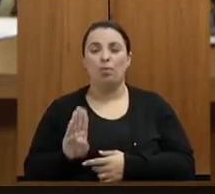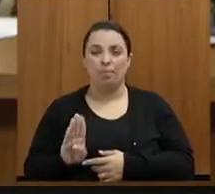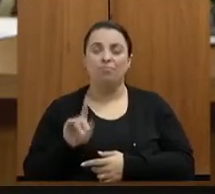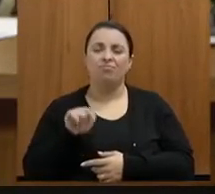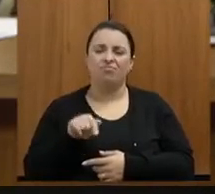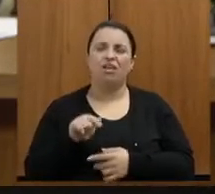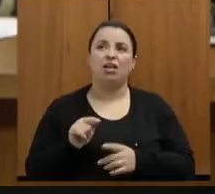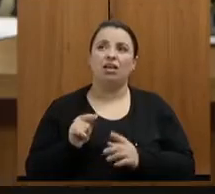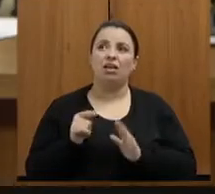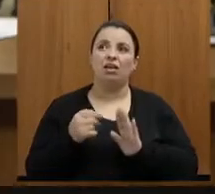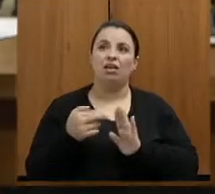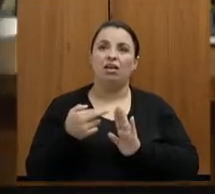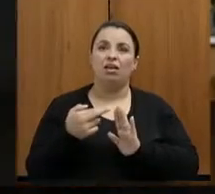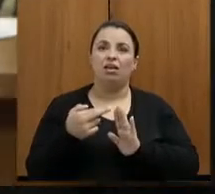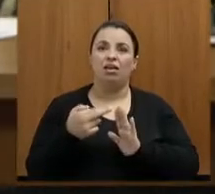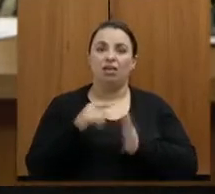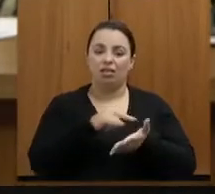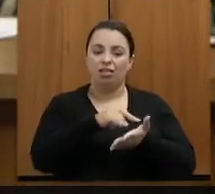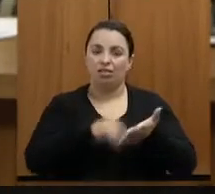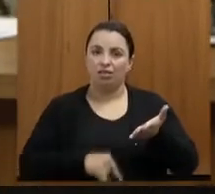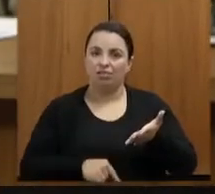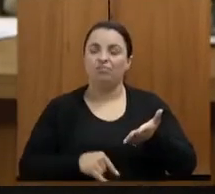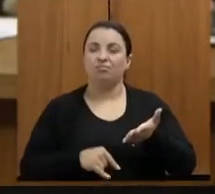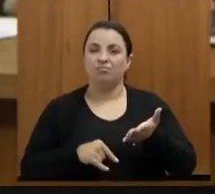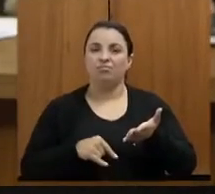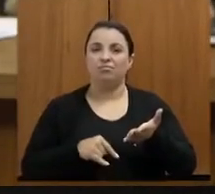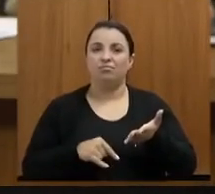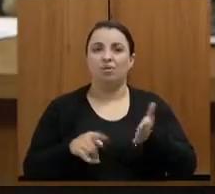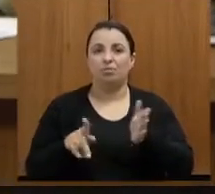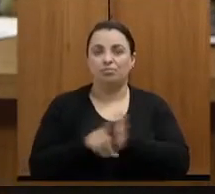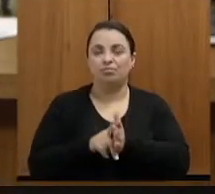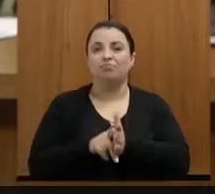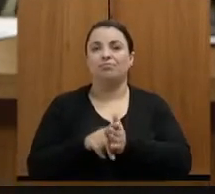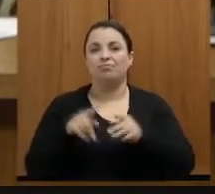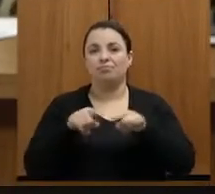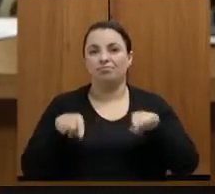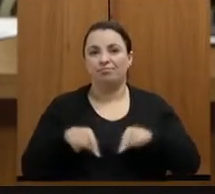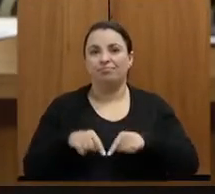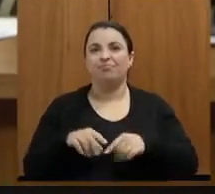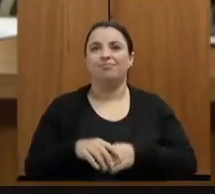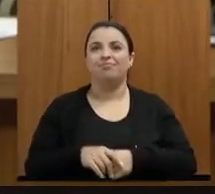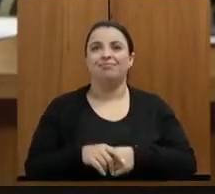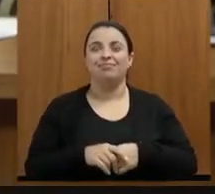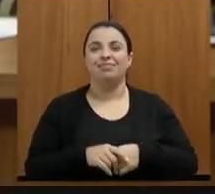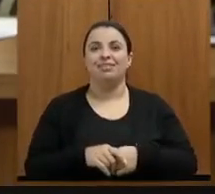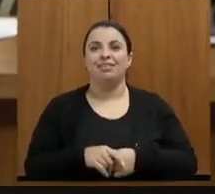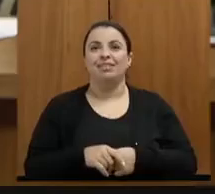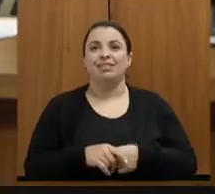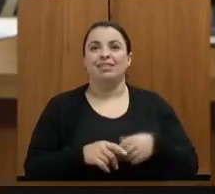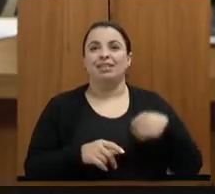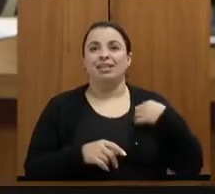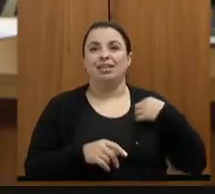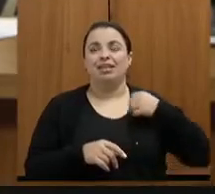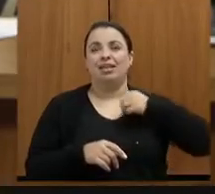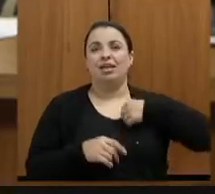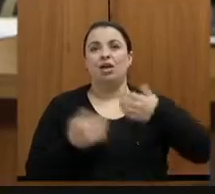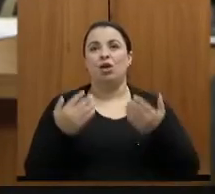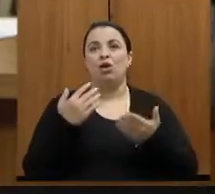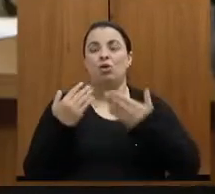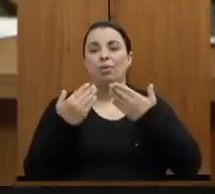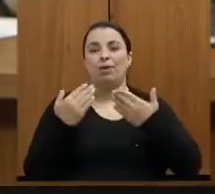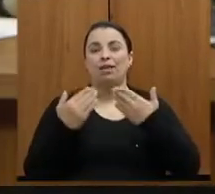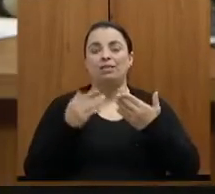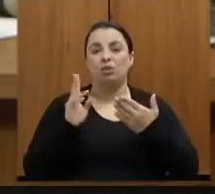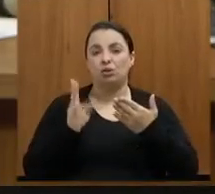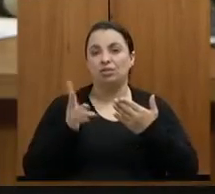mas eu gosto sempre, em respeito a quem está de repente acompanhando a audiência remotamente, mais registrar aqui uma comparação que eu gosto sempre de